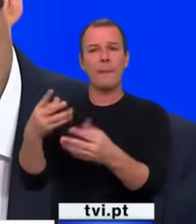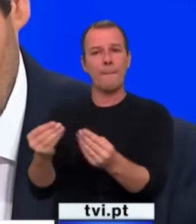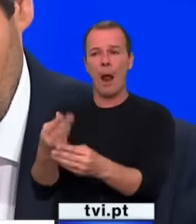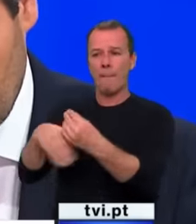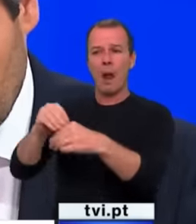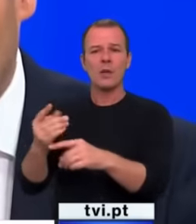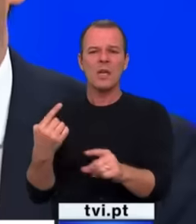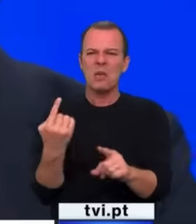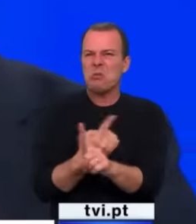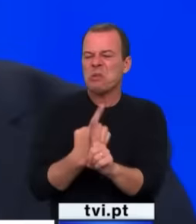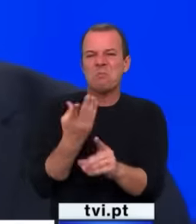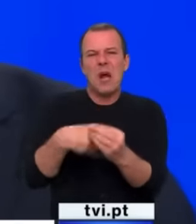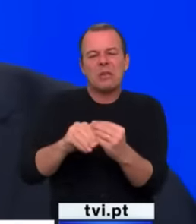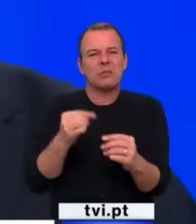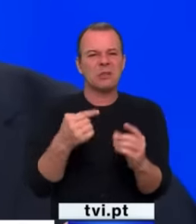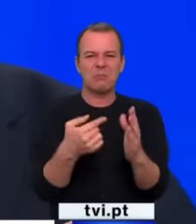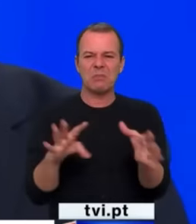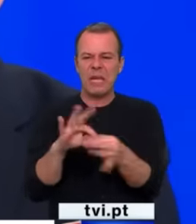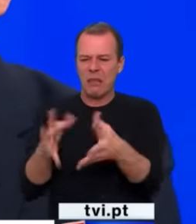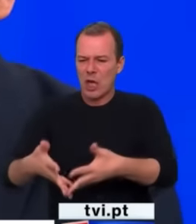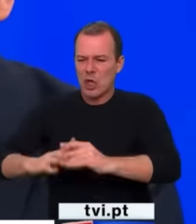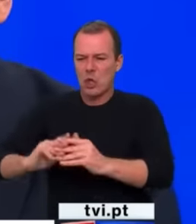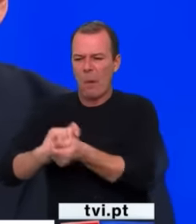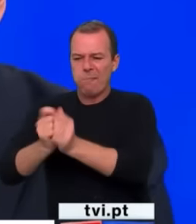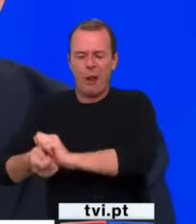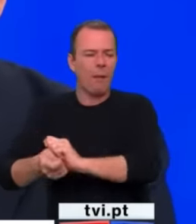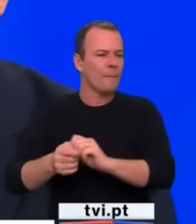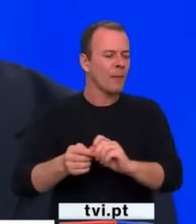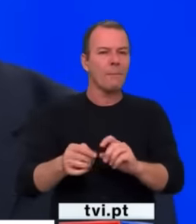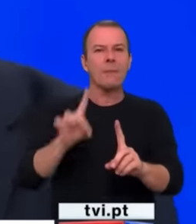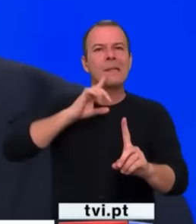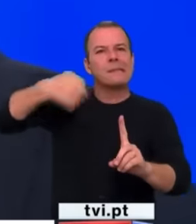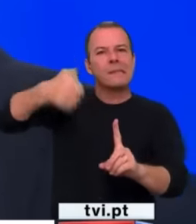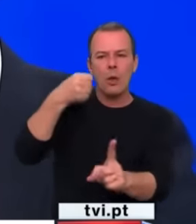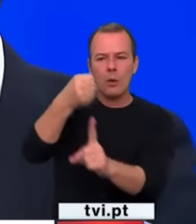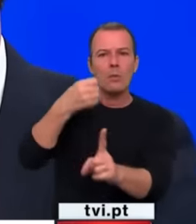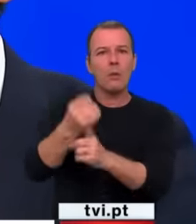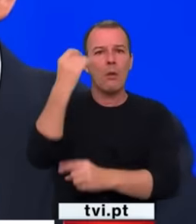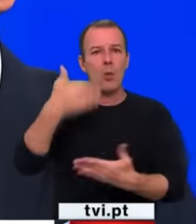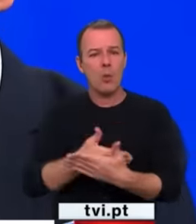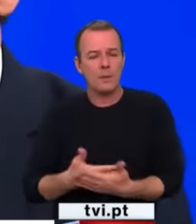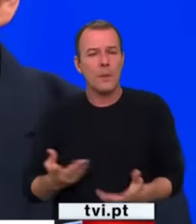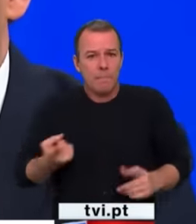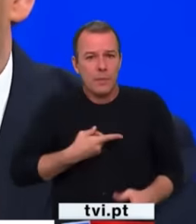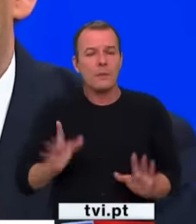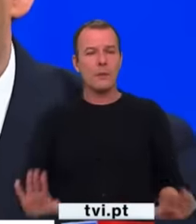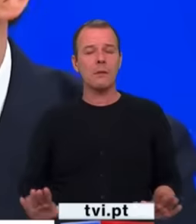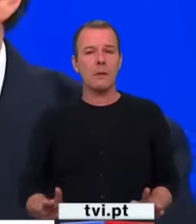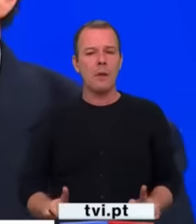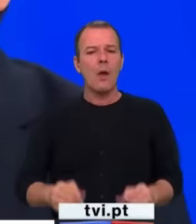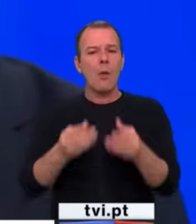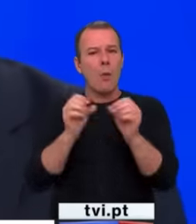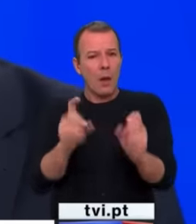aqui mais umas coisas sobre continuar a reformar as infraestruturas. Pedro Nuno Santos, nós temos que combater a corrupção em vários dos seus fenómenos. Um deles é, de facto, dotar